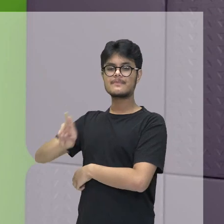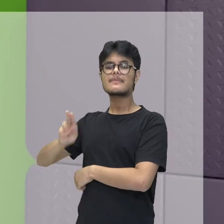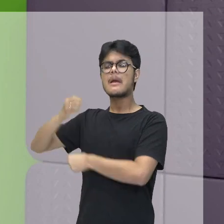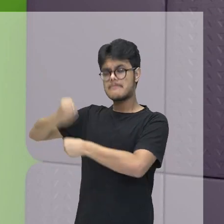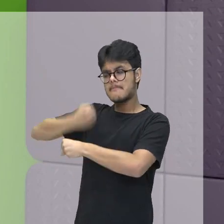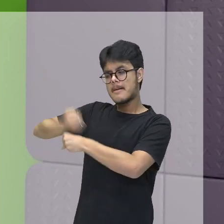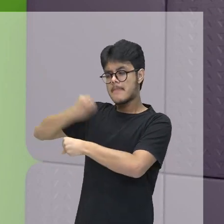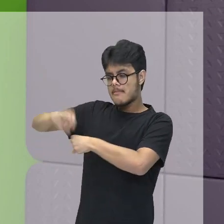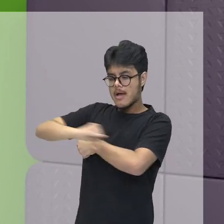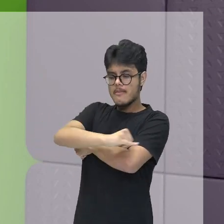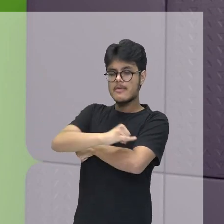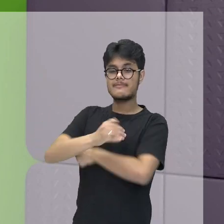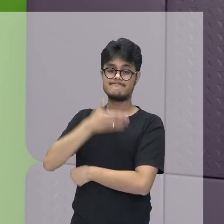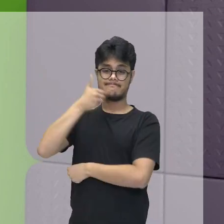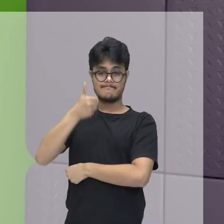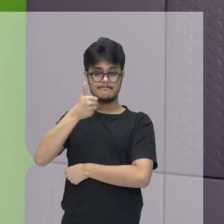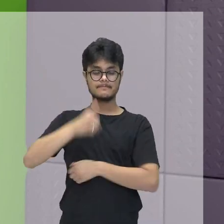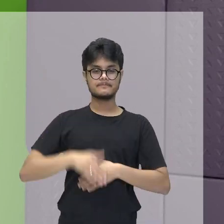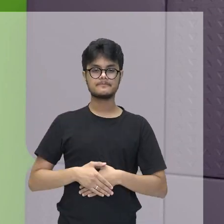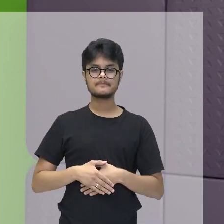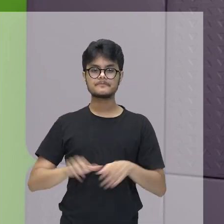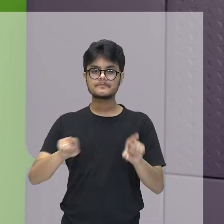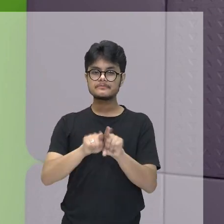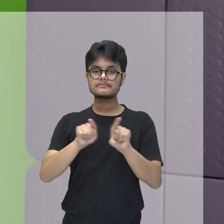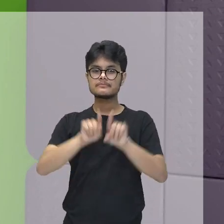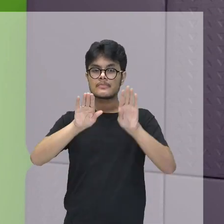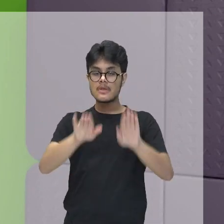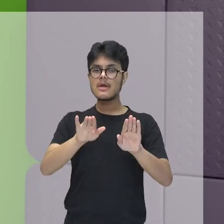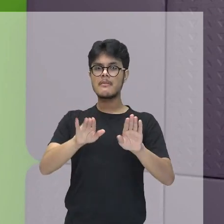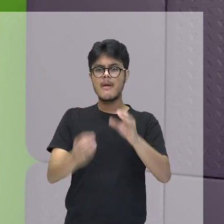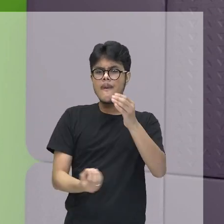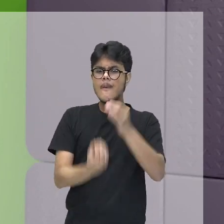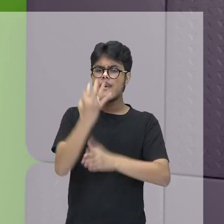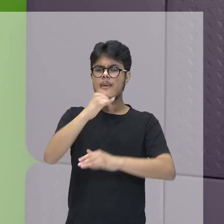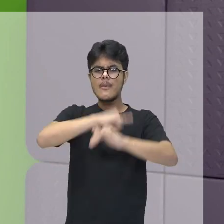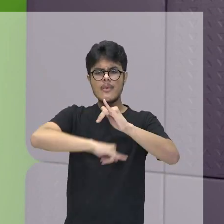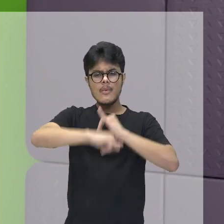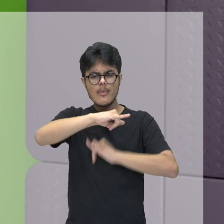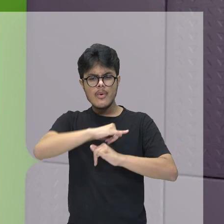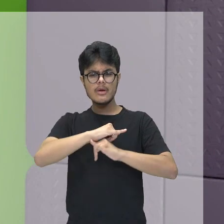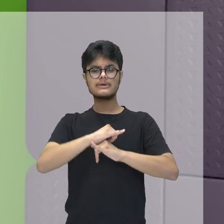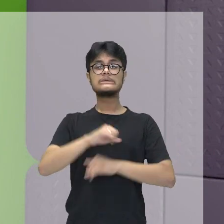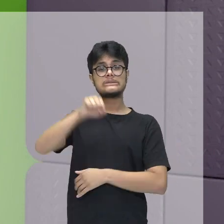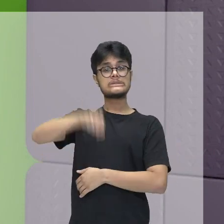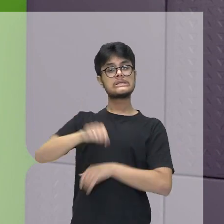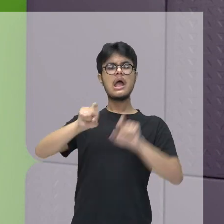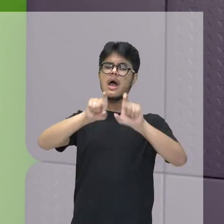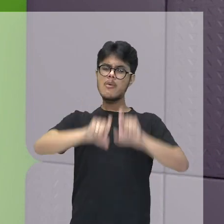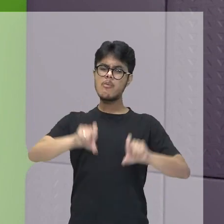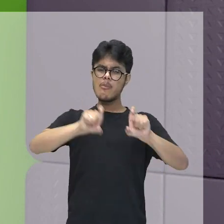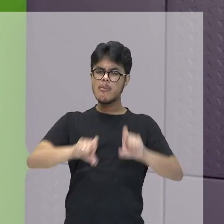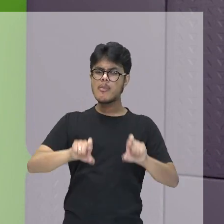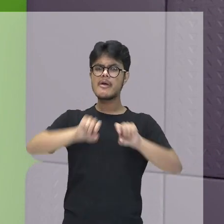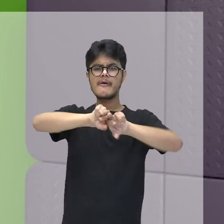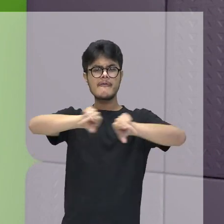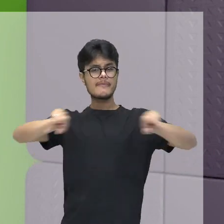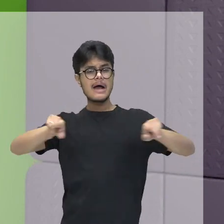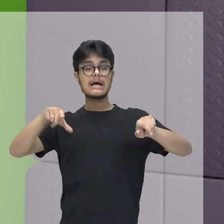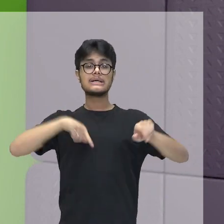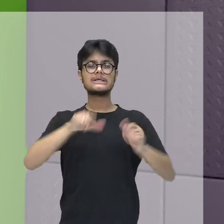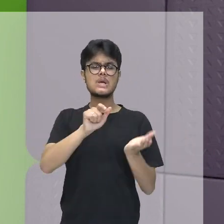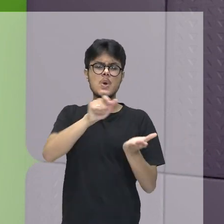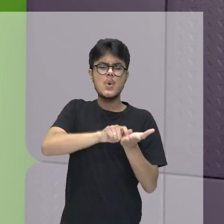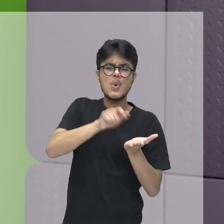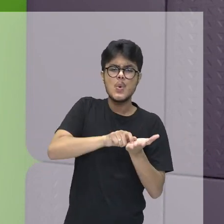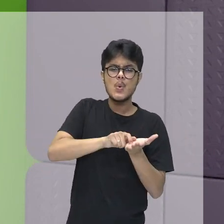transformações. Além de que nós vamos ter o advento da internet, o advento, né, dos computadores, dos microchips e novas